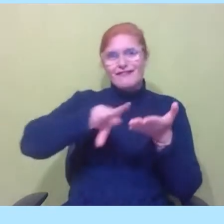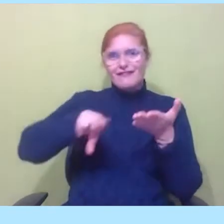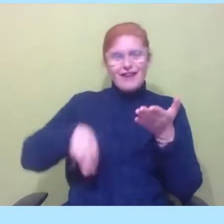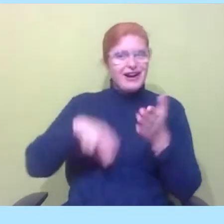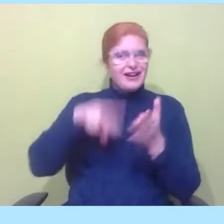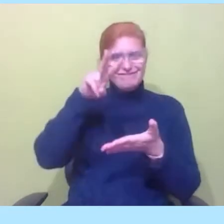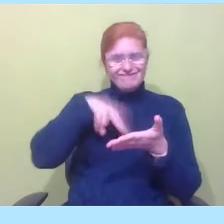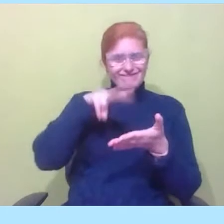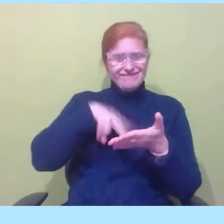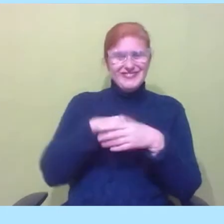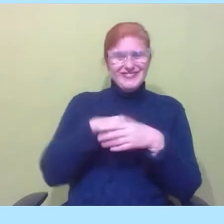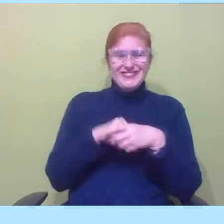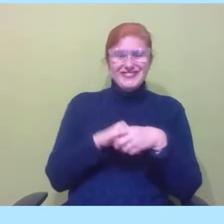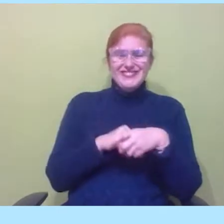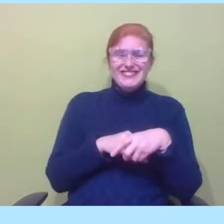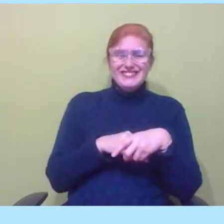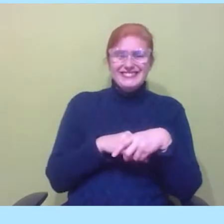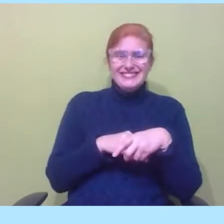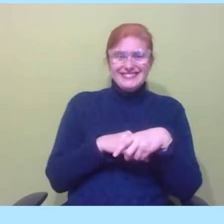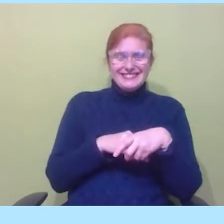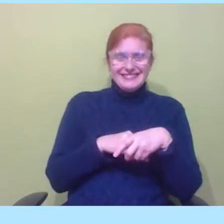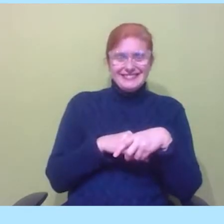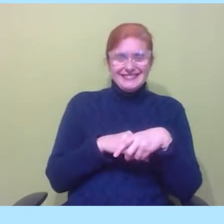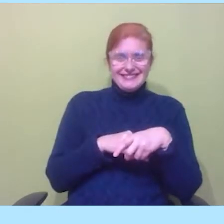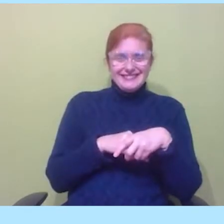da frente para